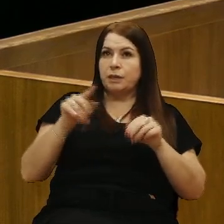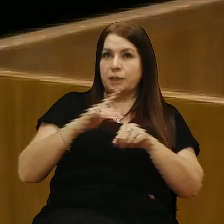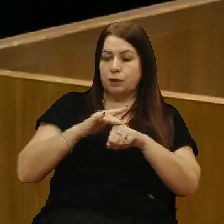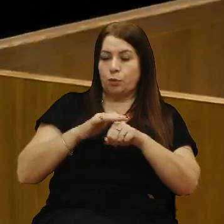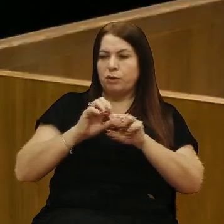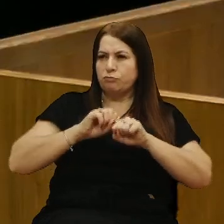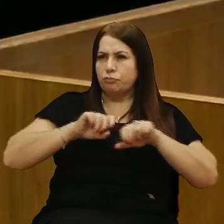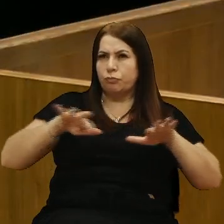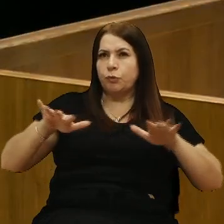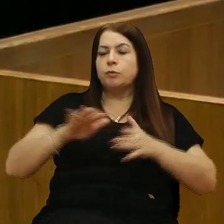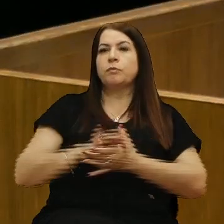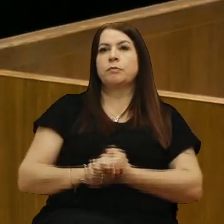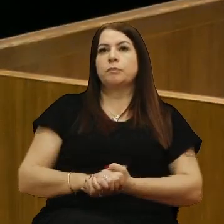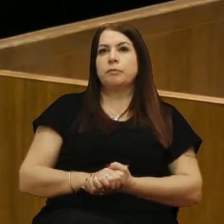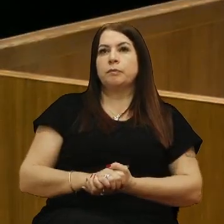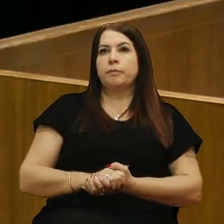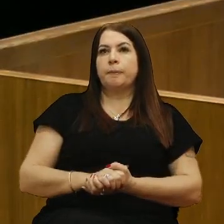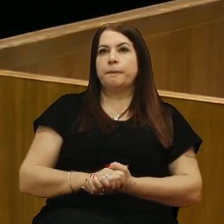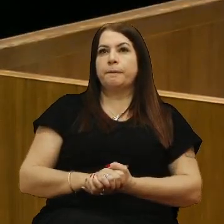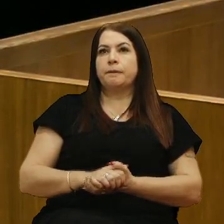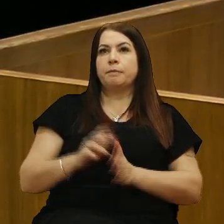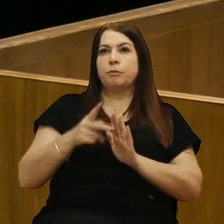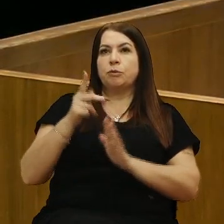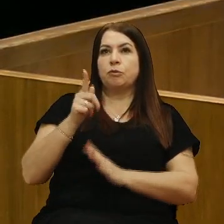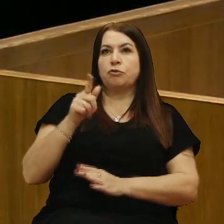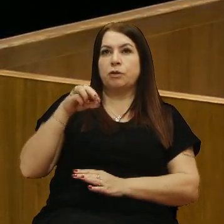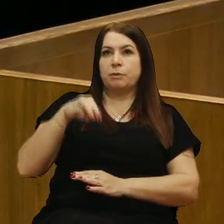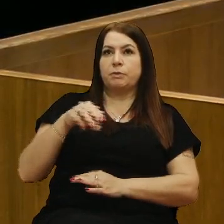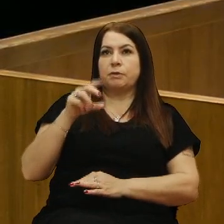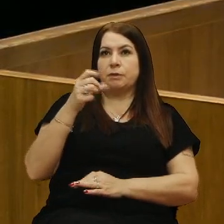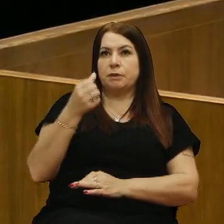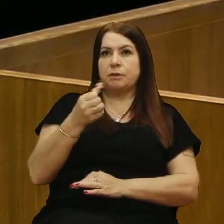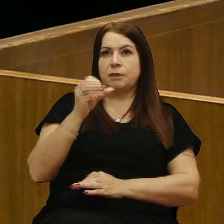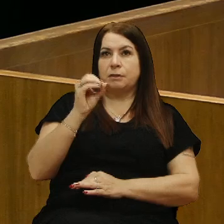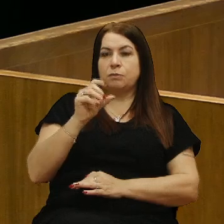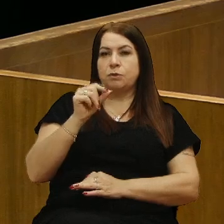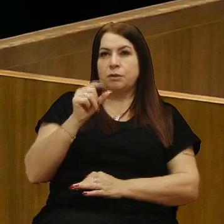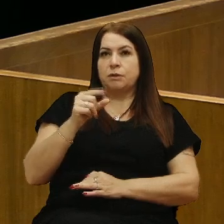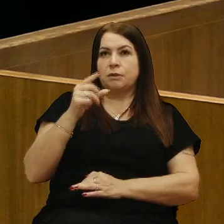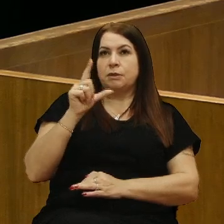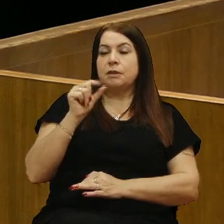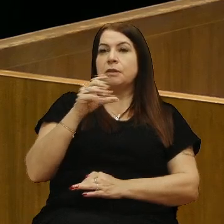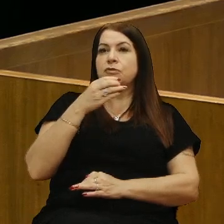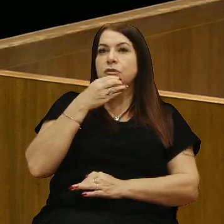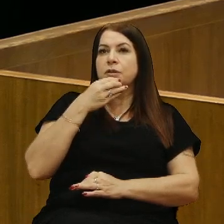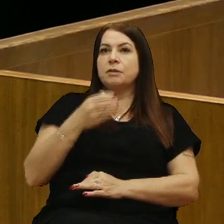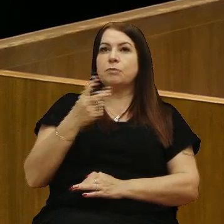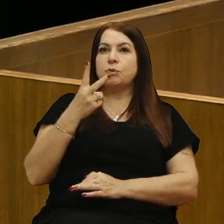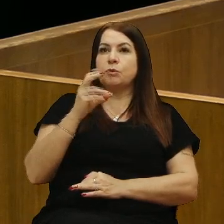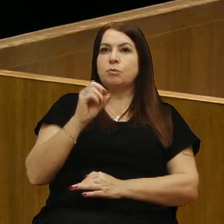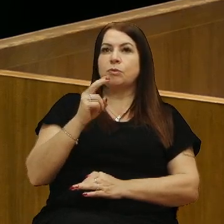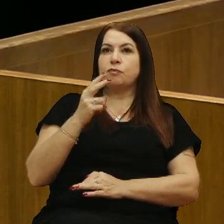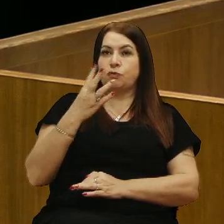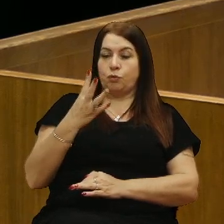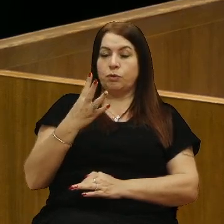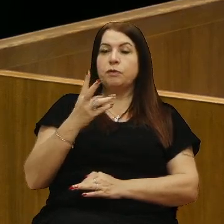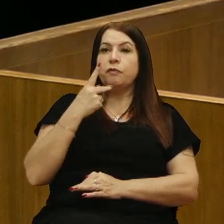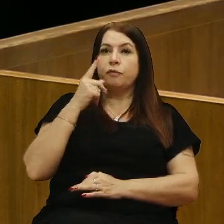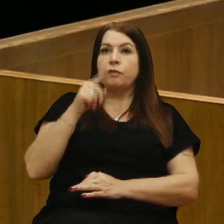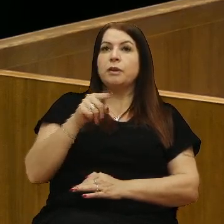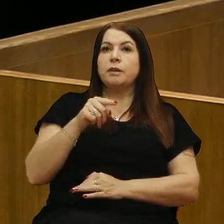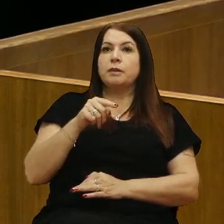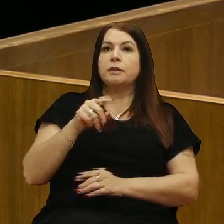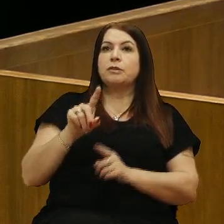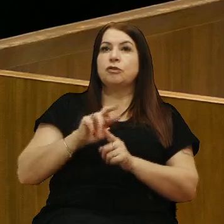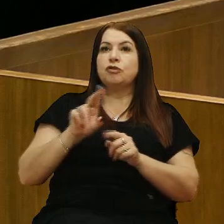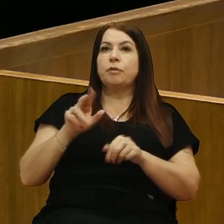doença. A portaria GM número 6.010, de 10 de dezembro de 2024, refere que seu rol